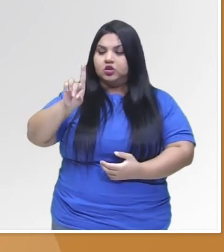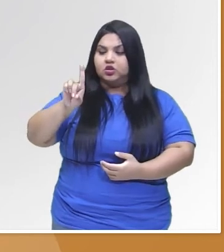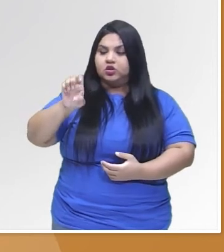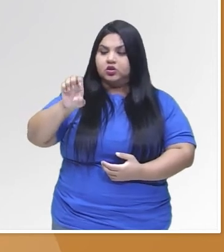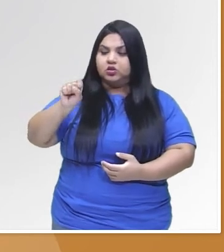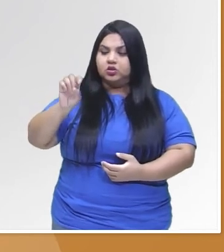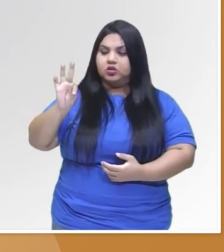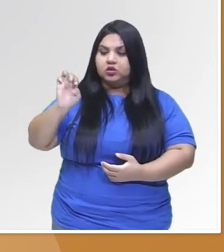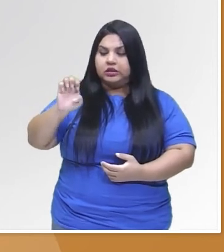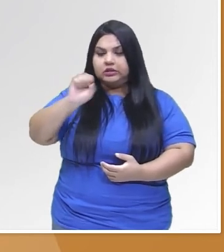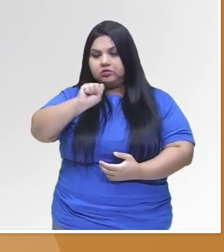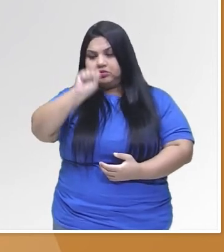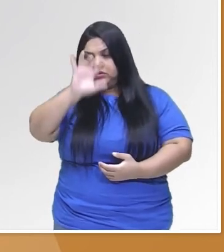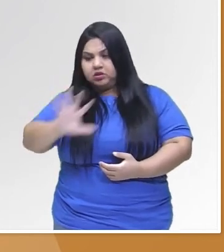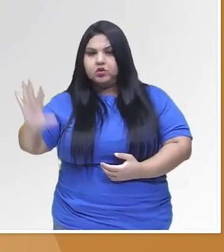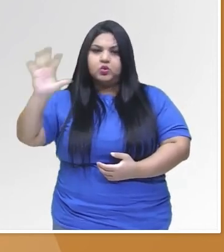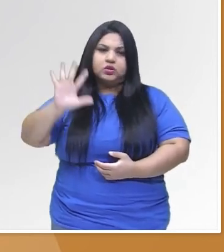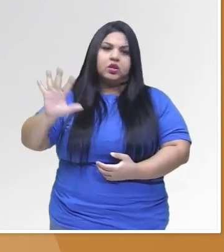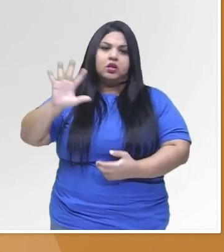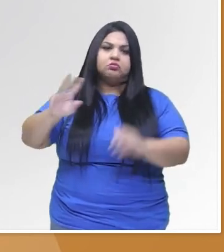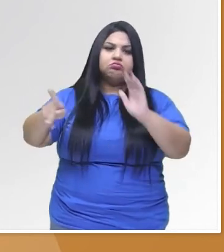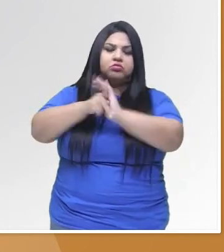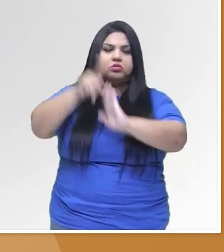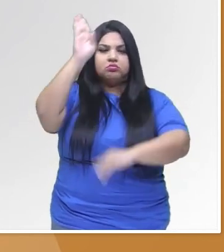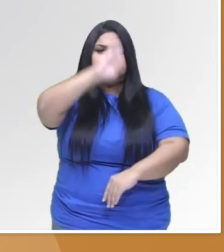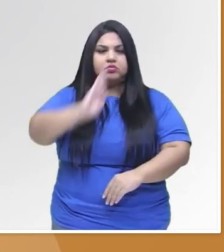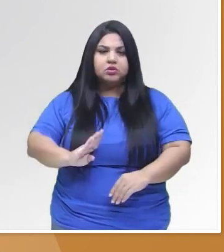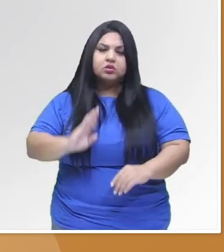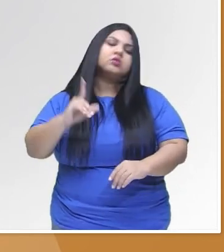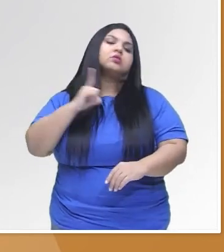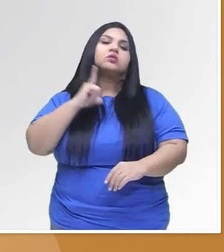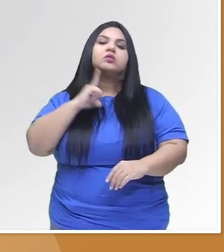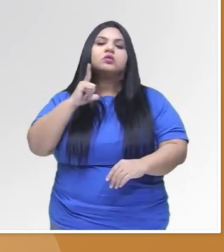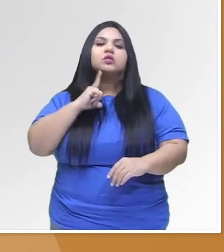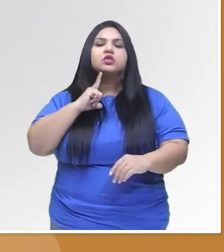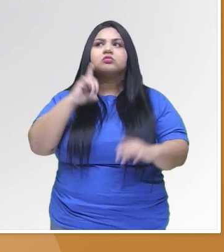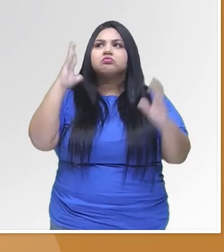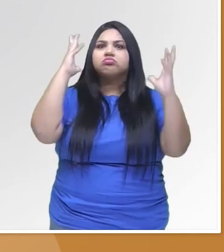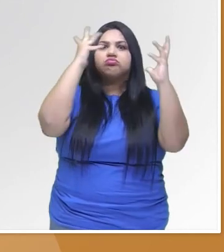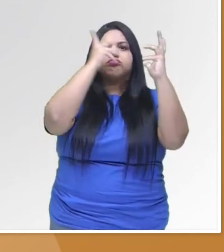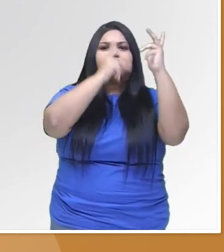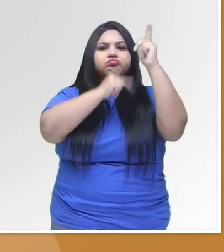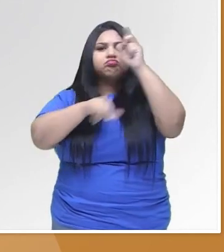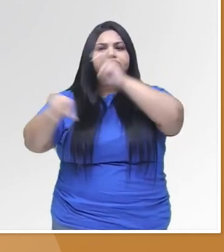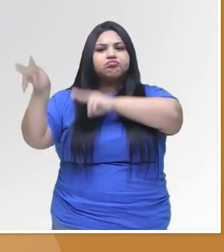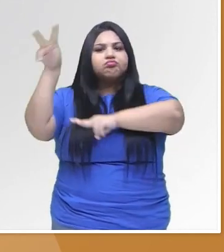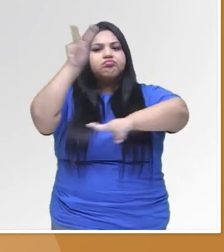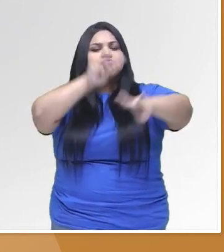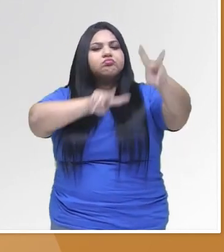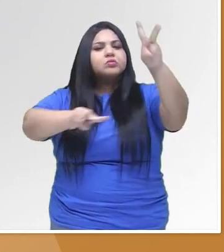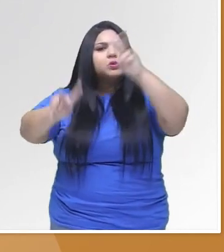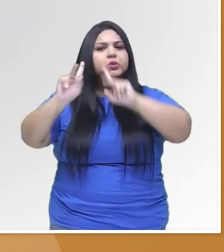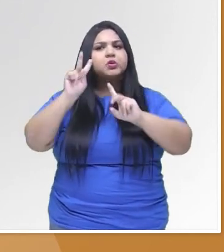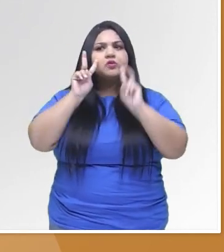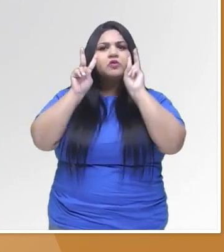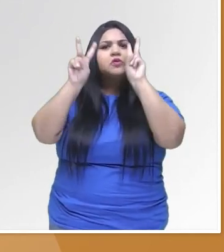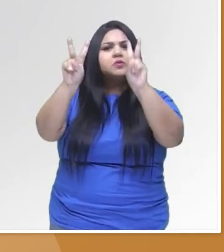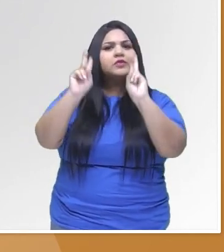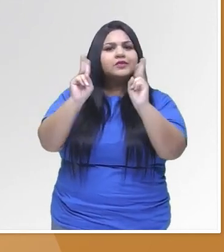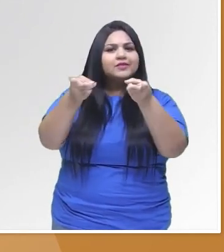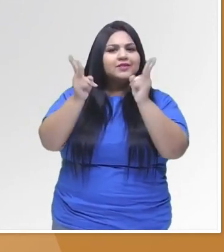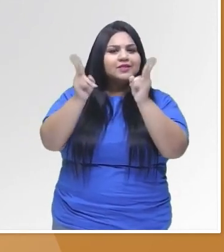território brasileiro, tá? Temos aí o Rio de Janeiro com as suas belezas naturais, nós somos acostumados a ver muito sobre